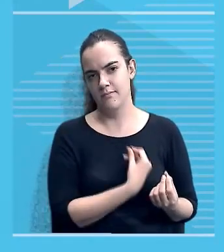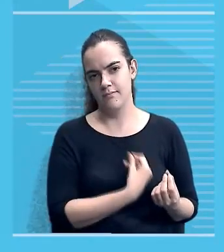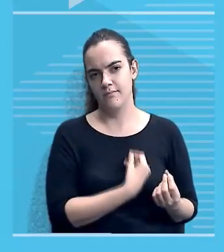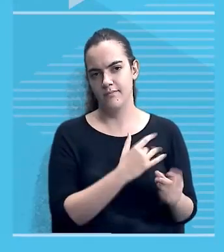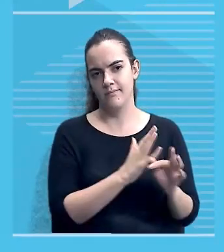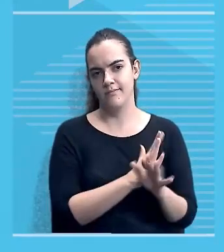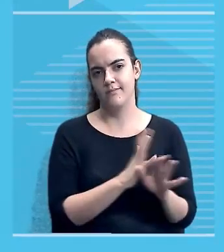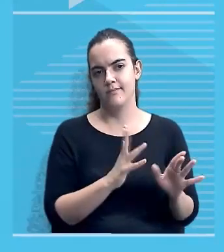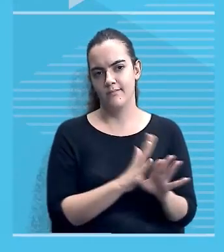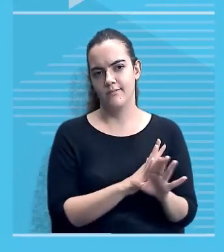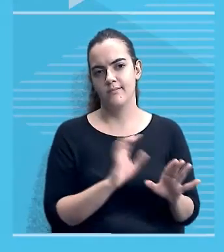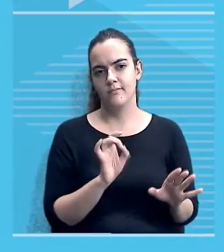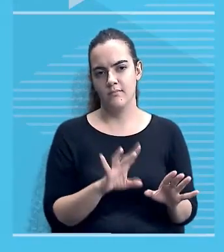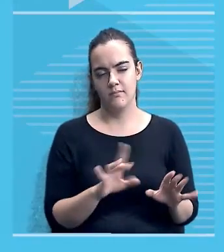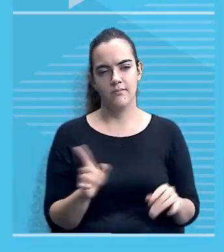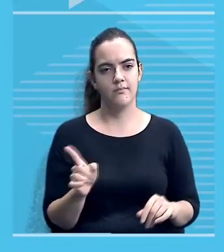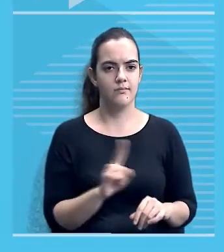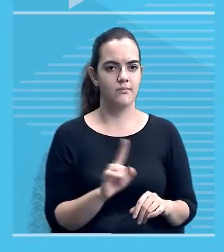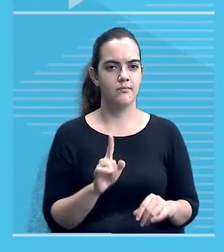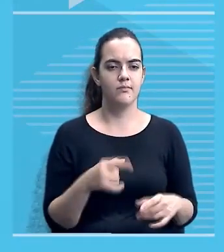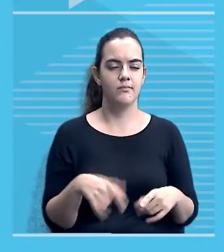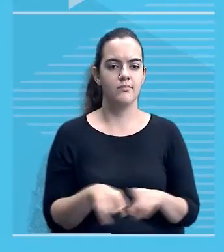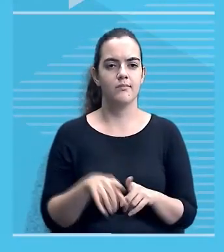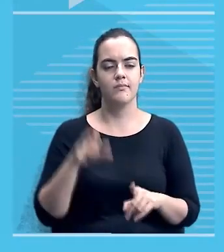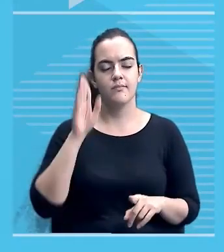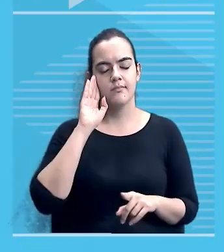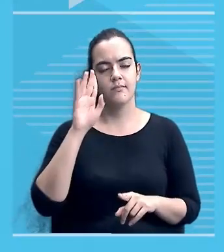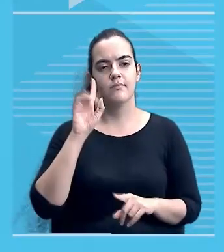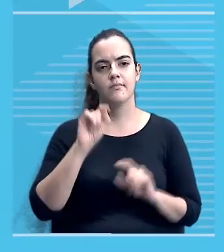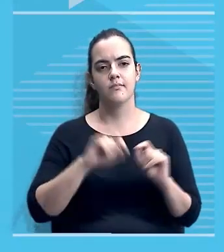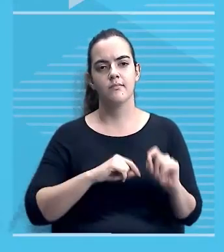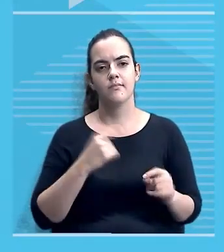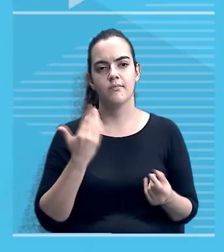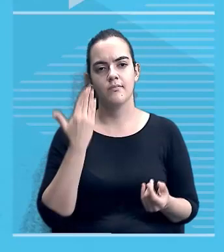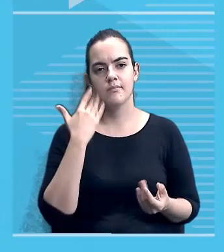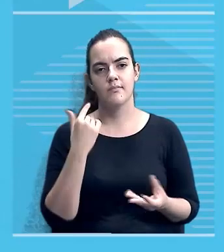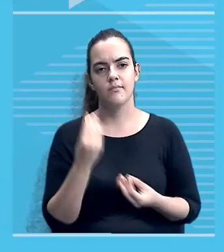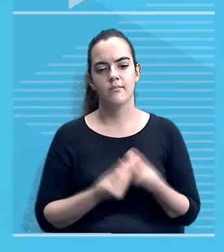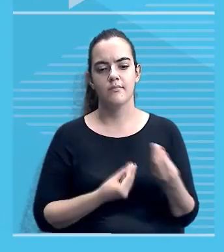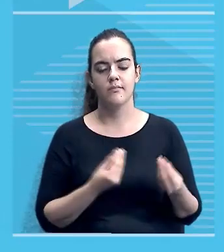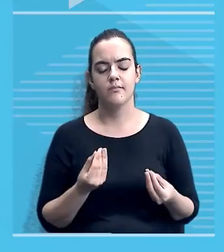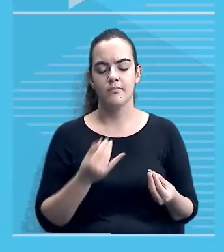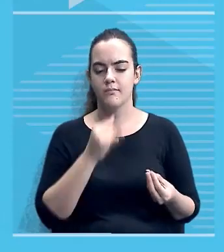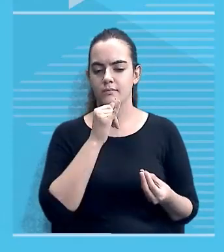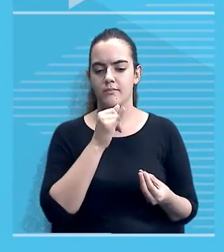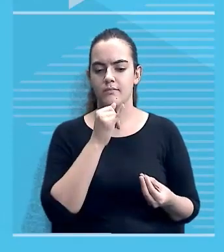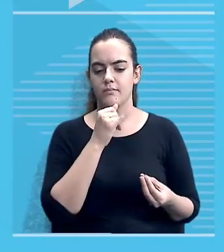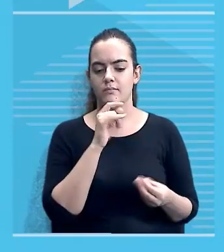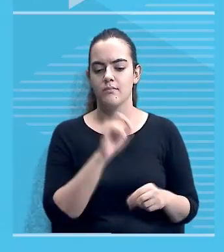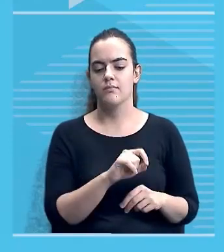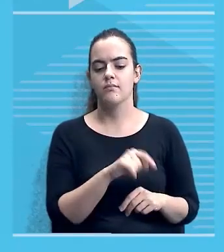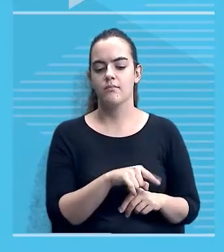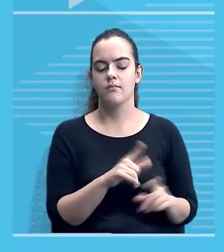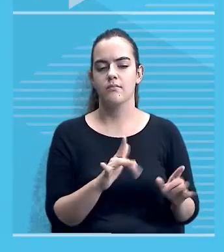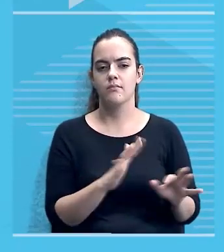no dinamismo econômico da área onde se localiza e do equipamento Urbano que possui